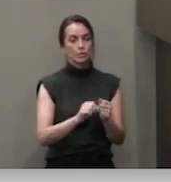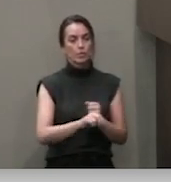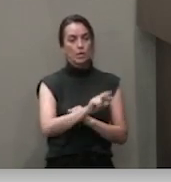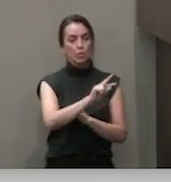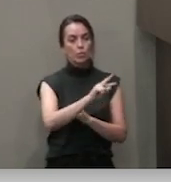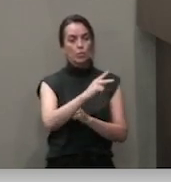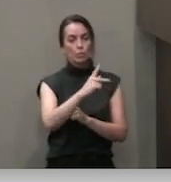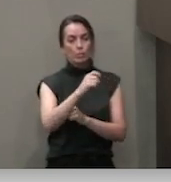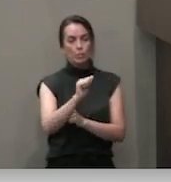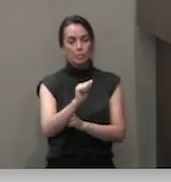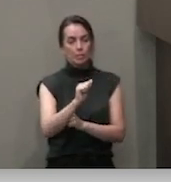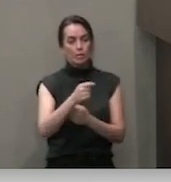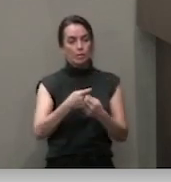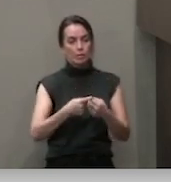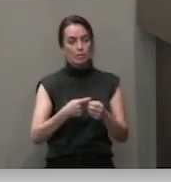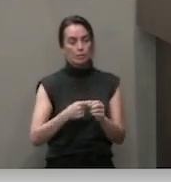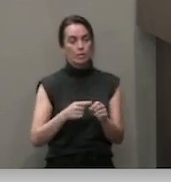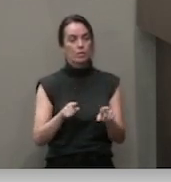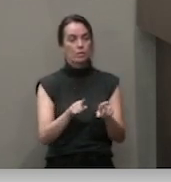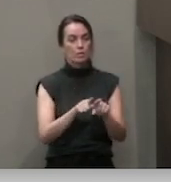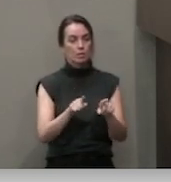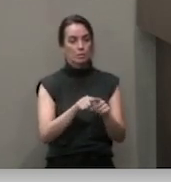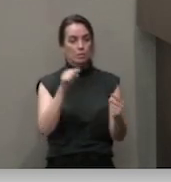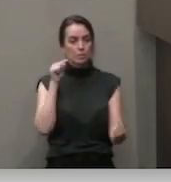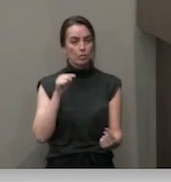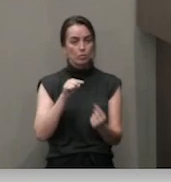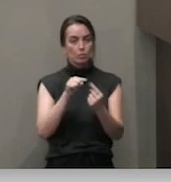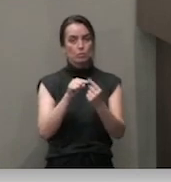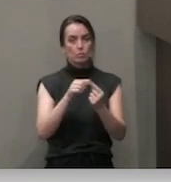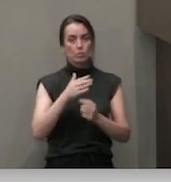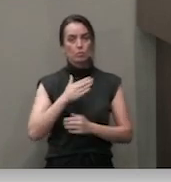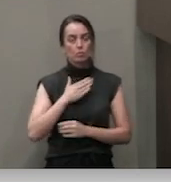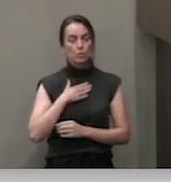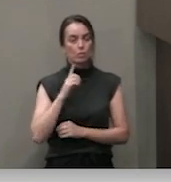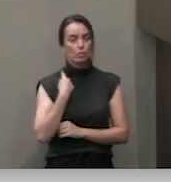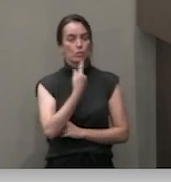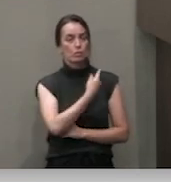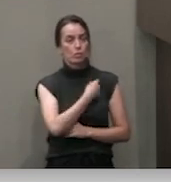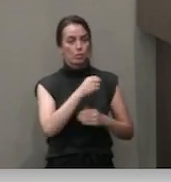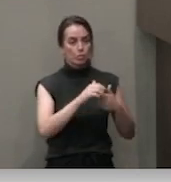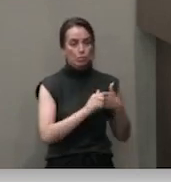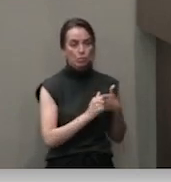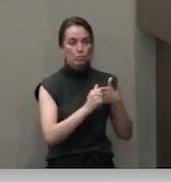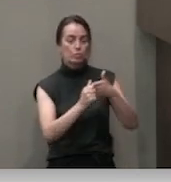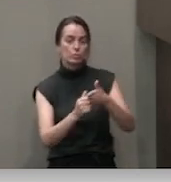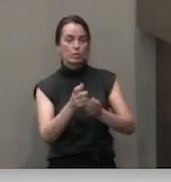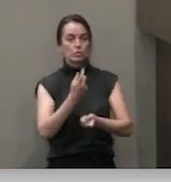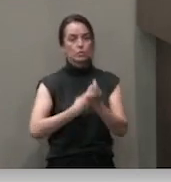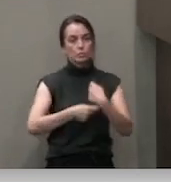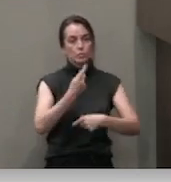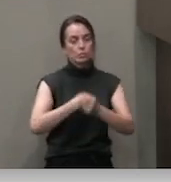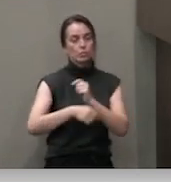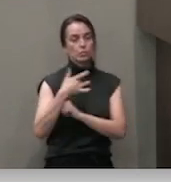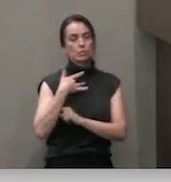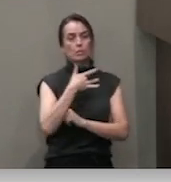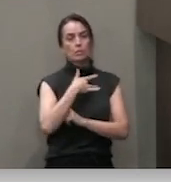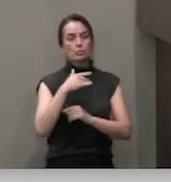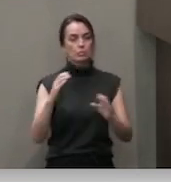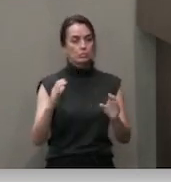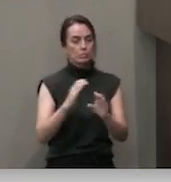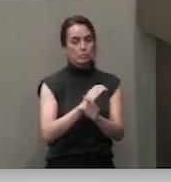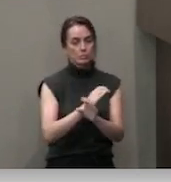eh também em objetivo que pas fundo seja conduzido pela administração da saúde plena